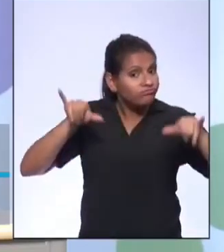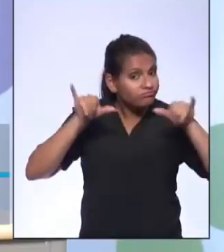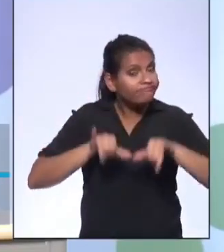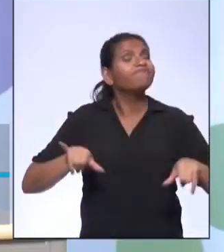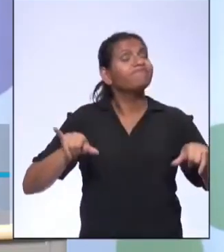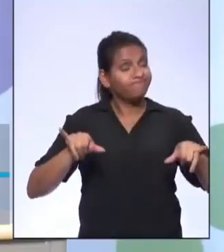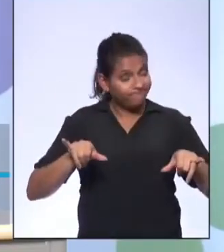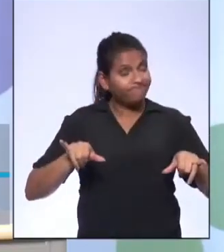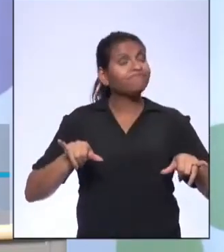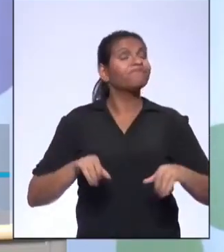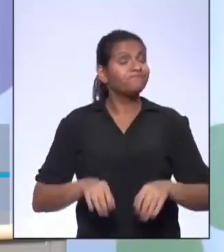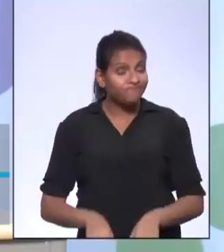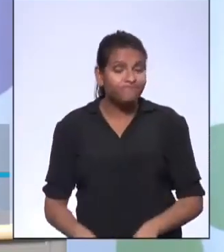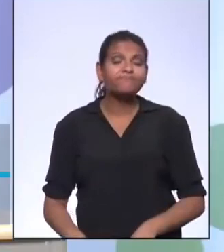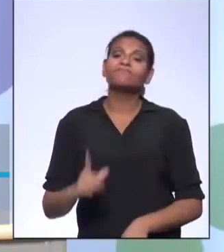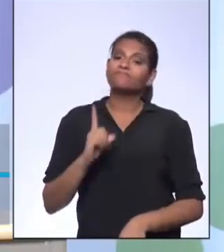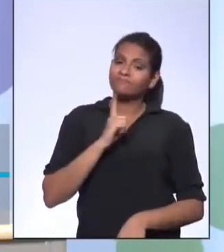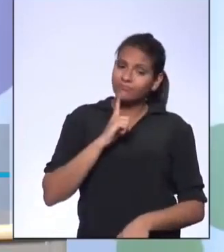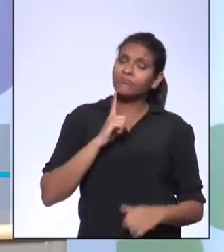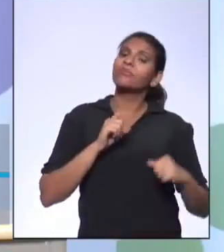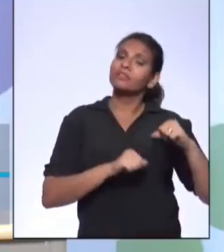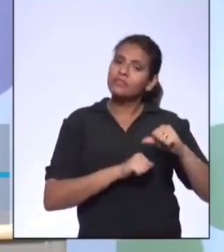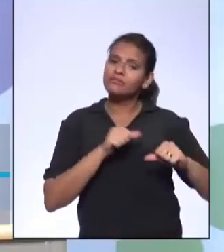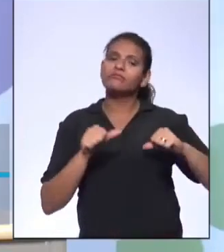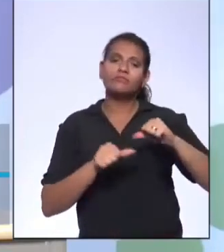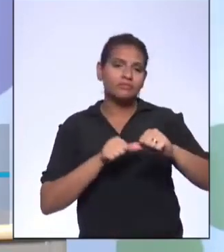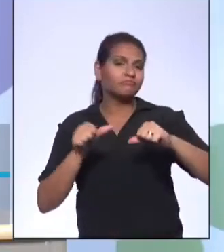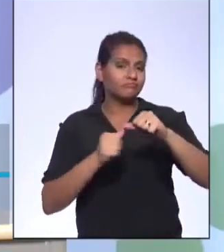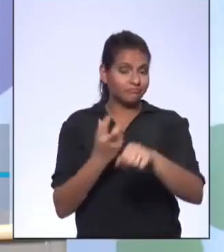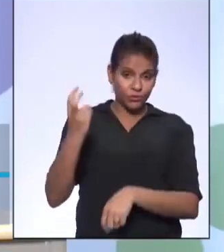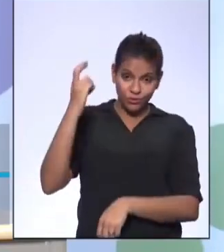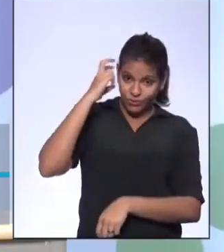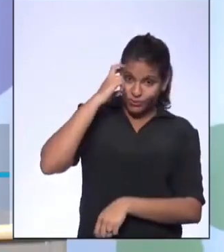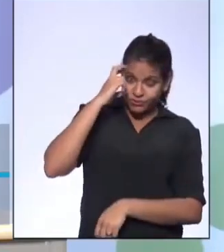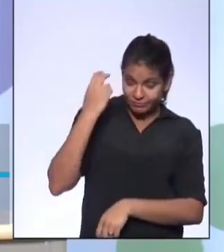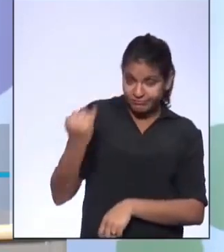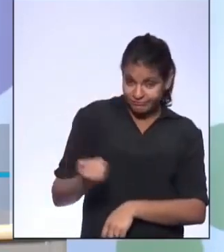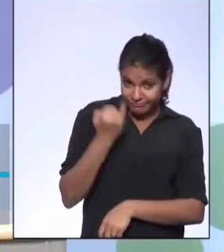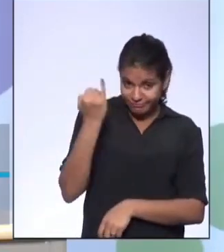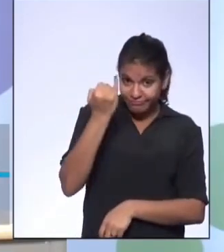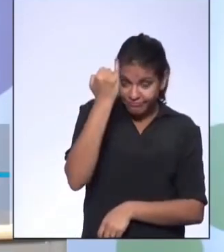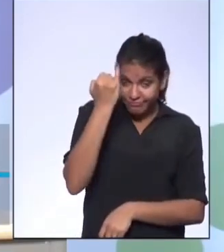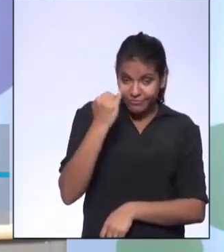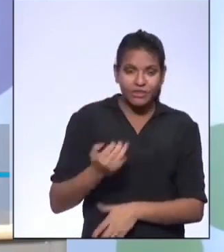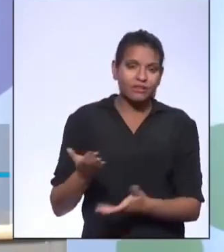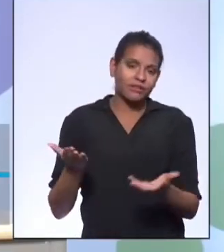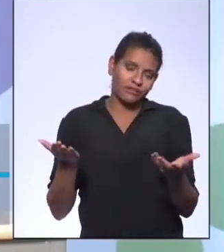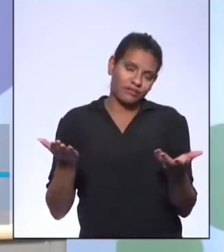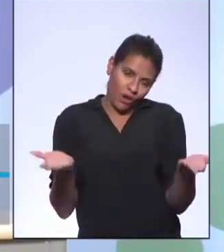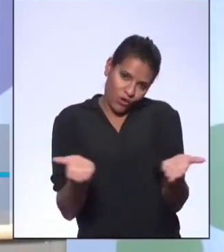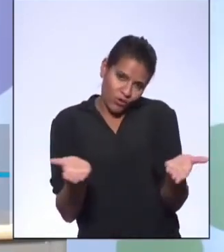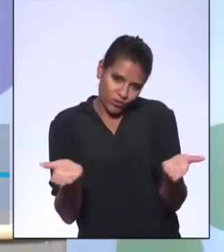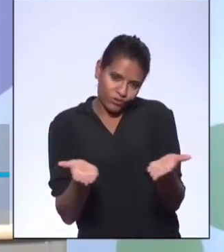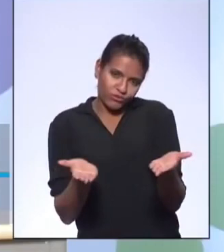produz uma série de transformações na cultura que são importantes. E hoje, né, quer dizer, já faz algum tempo, desde